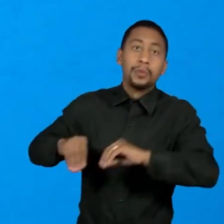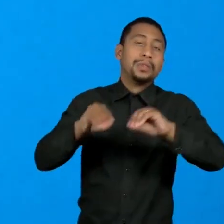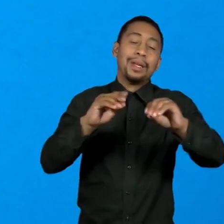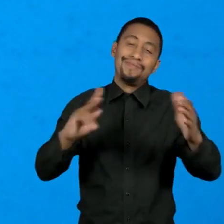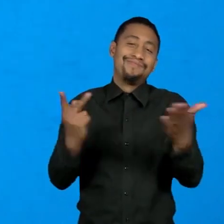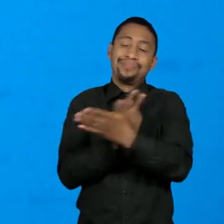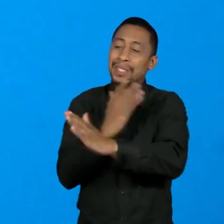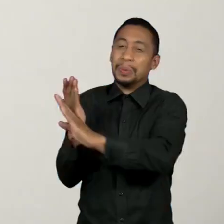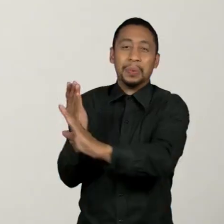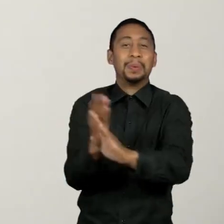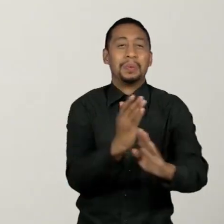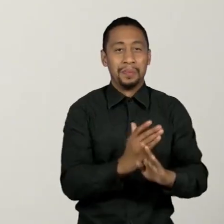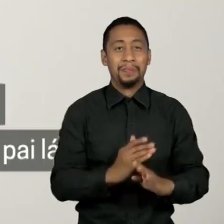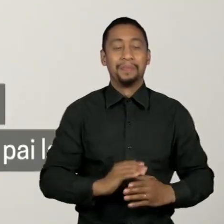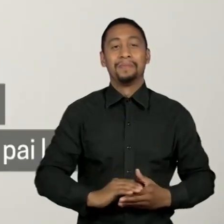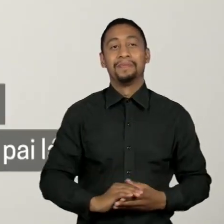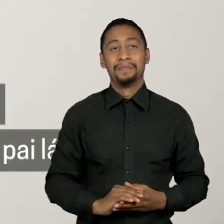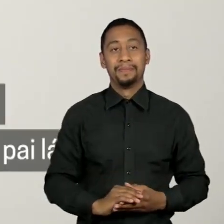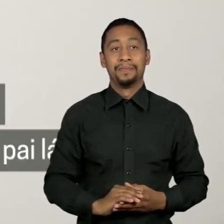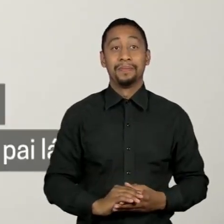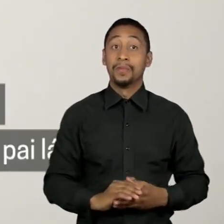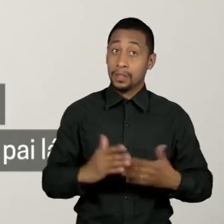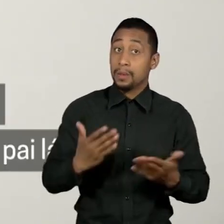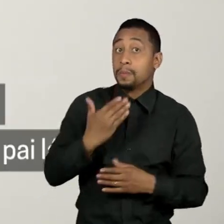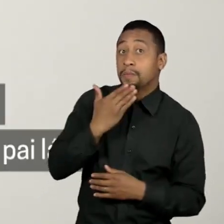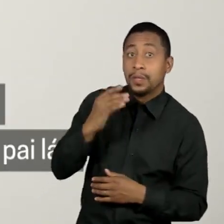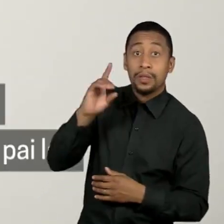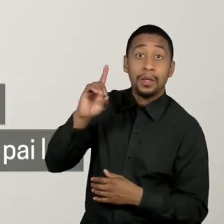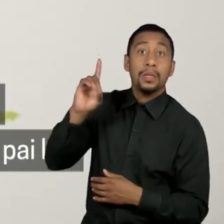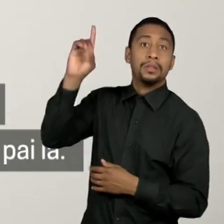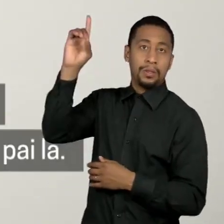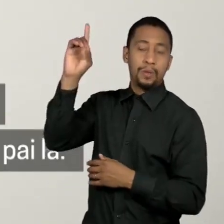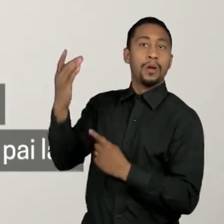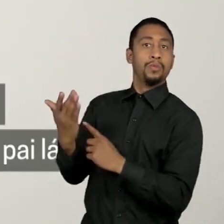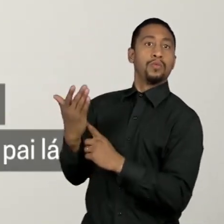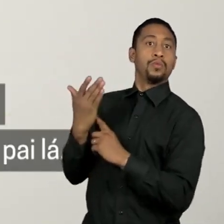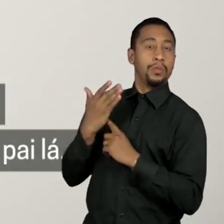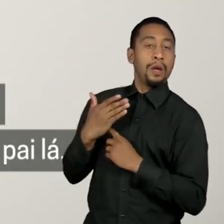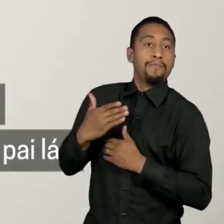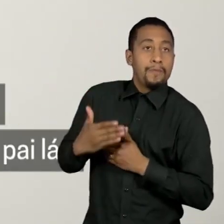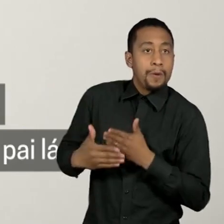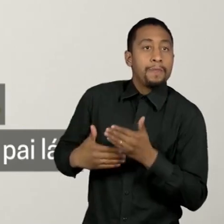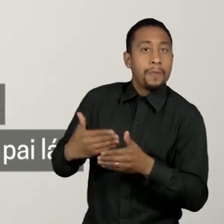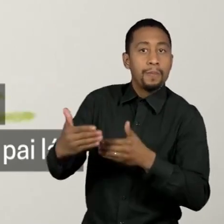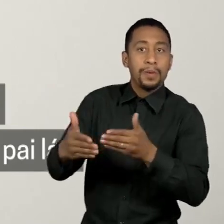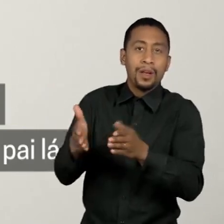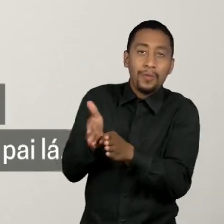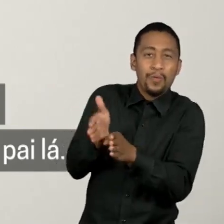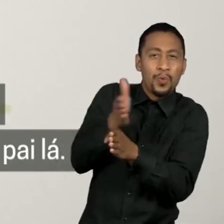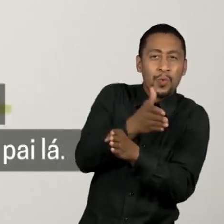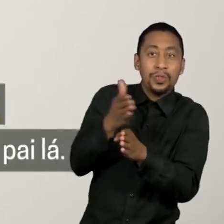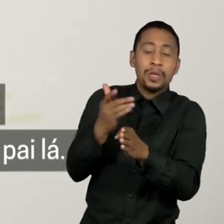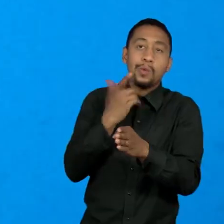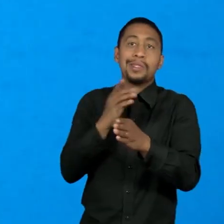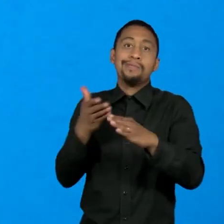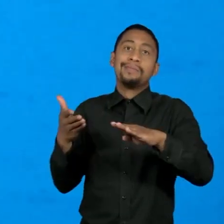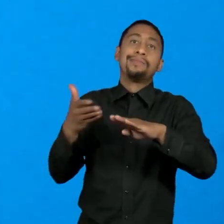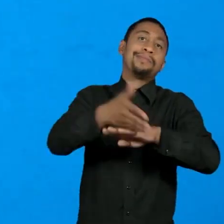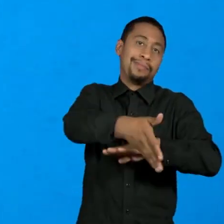Nosotros huimos de Honduras porque allí donde nosotros vivíamos mataban mucha gente y por eso nos los venimos de